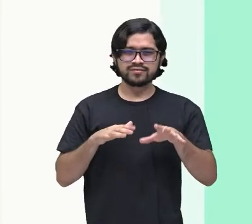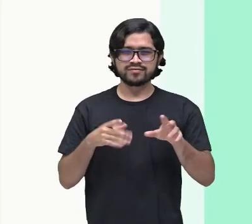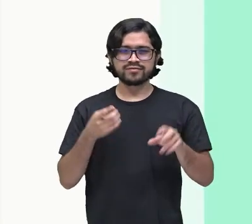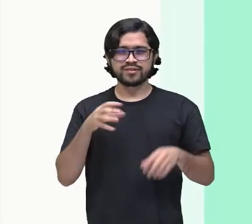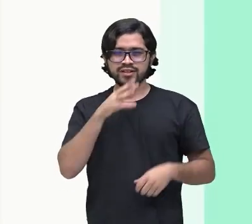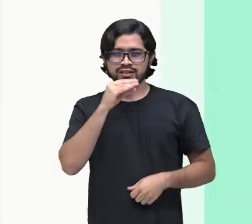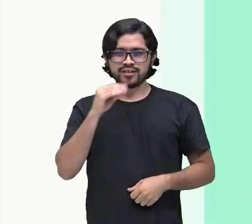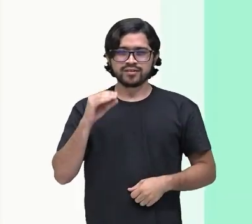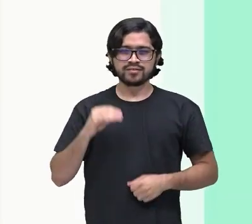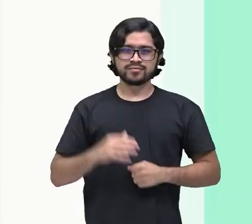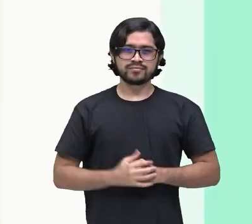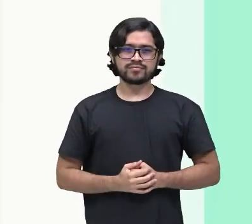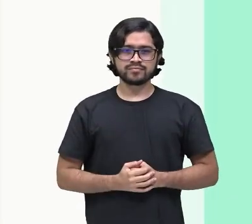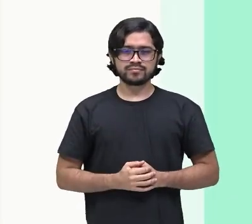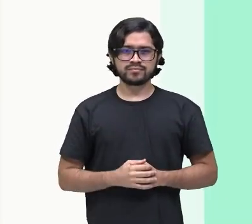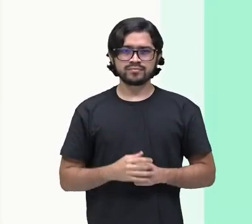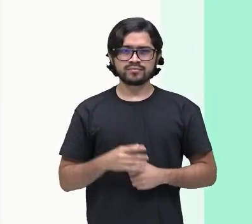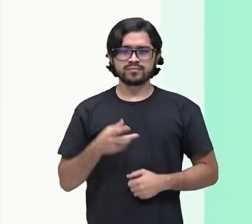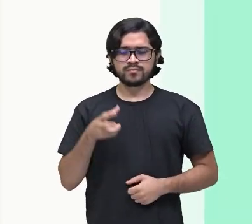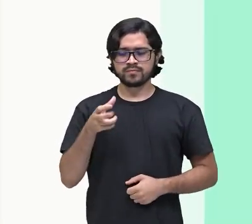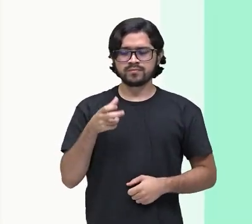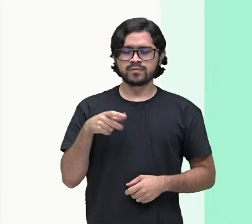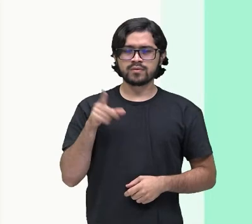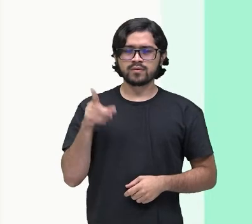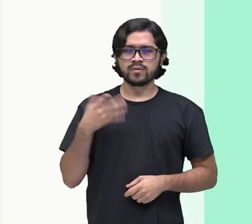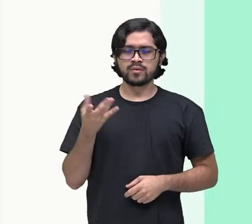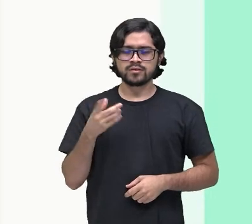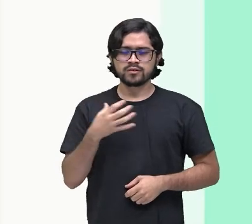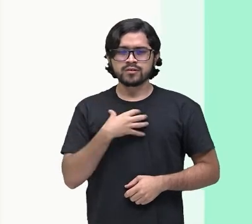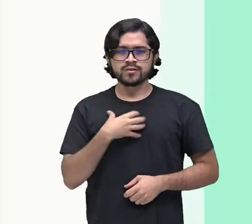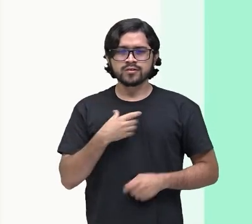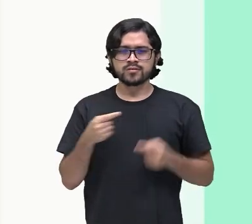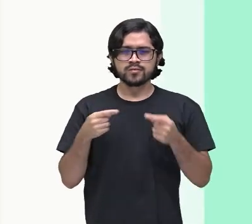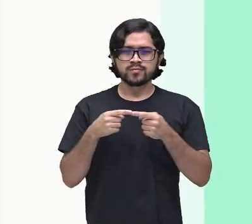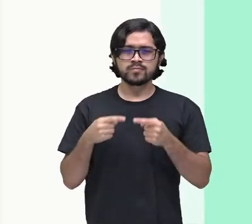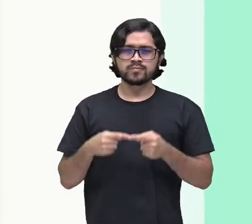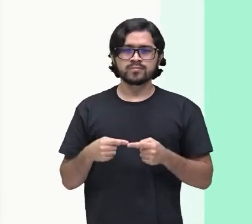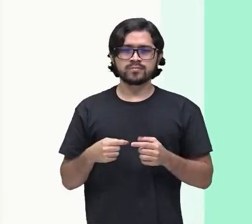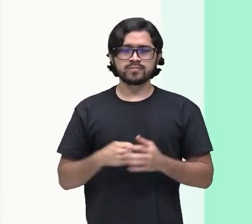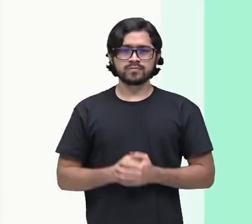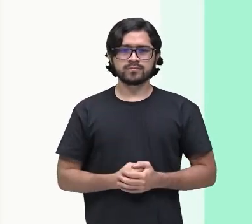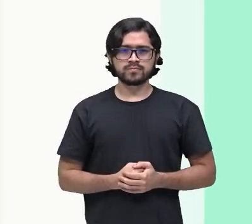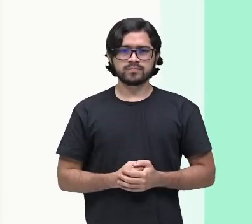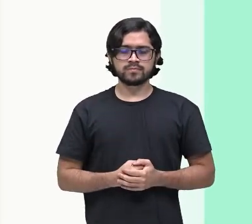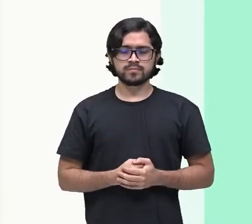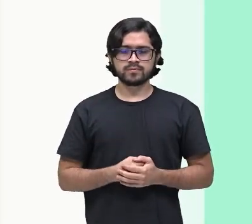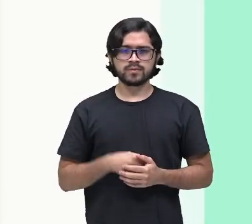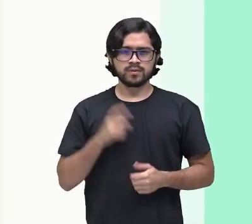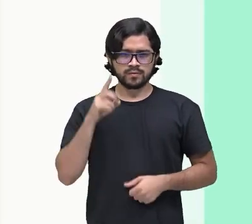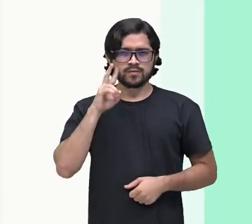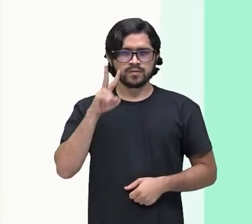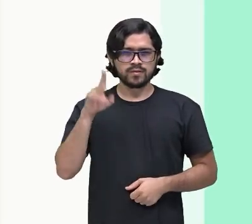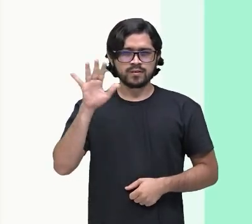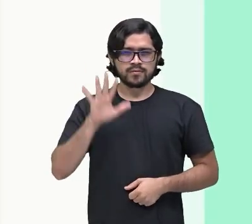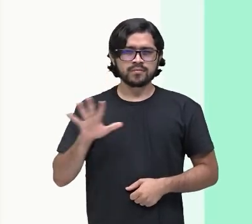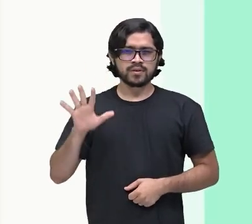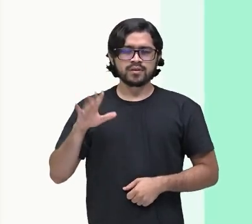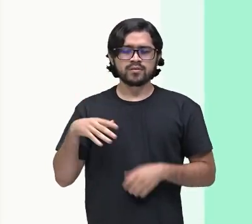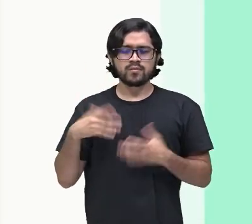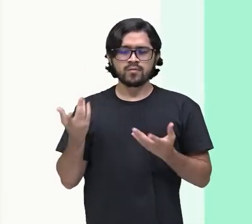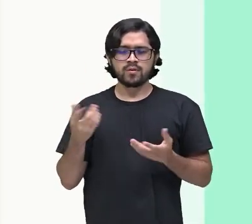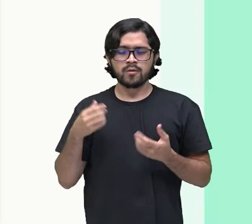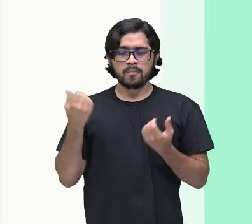em seguida, nós temos os sentidos. Qual daquelas imagens que foram apresentadas eu posso